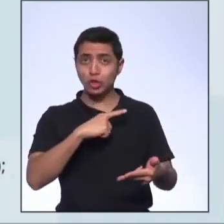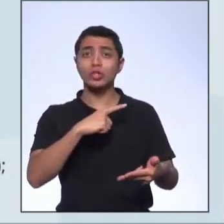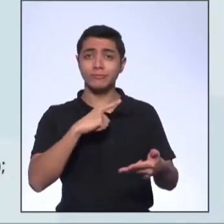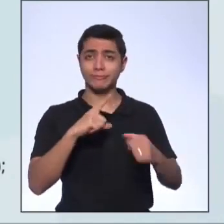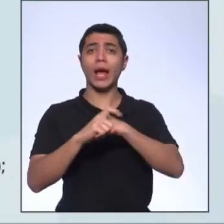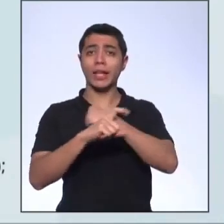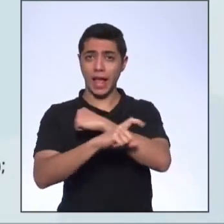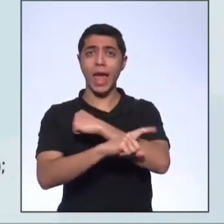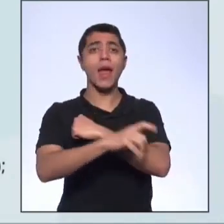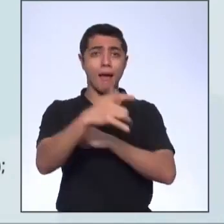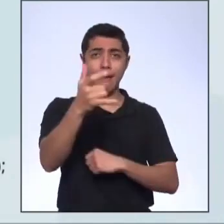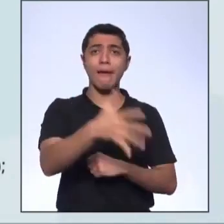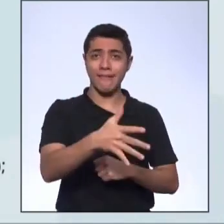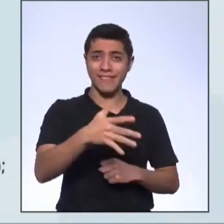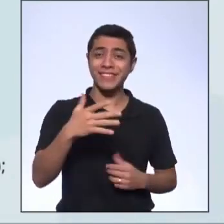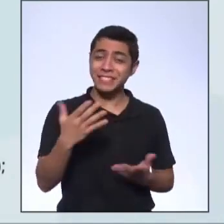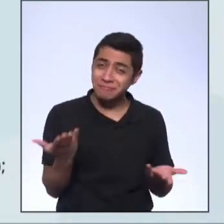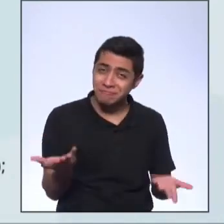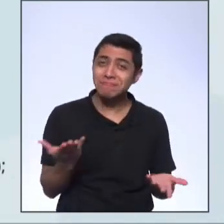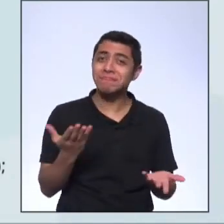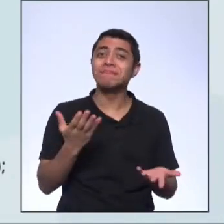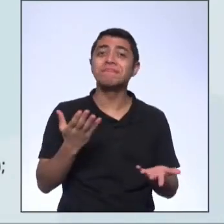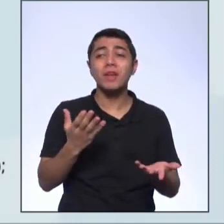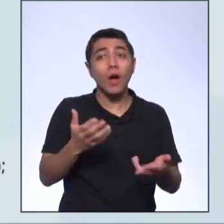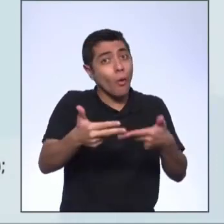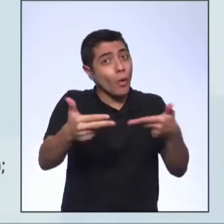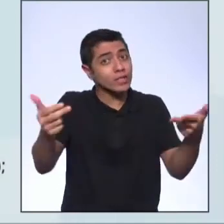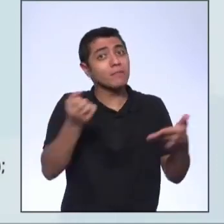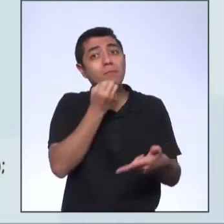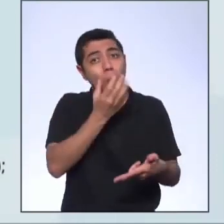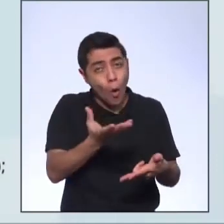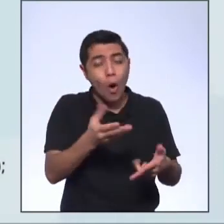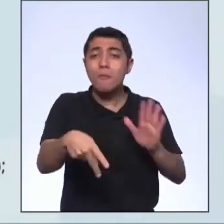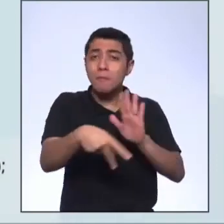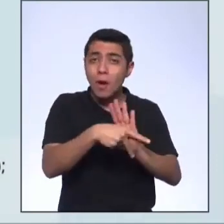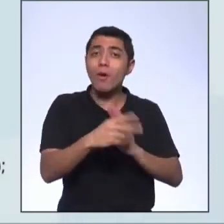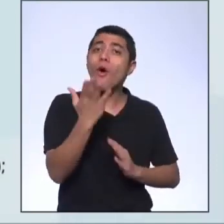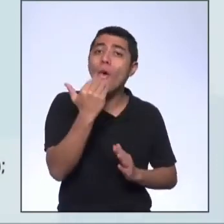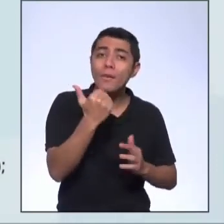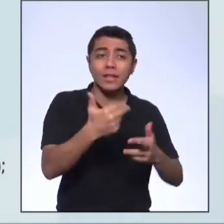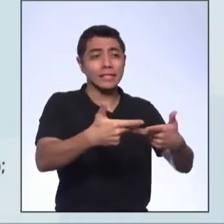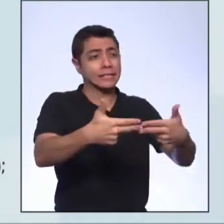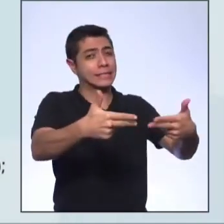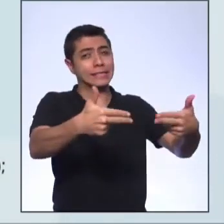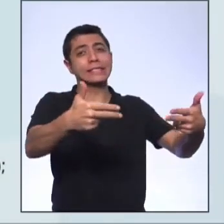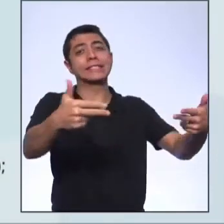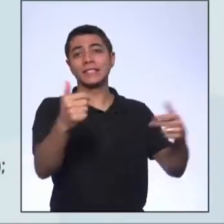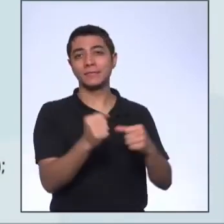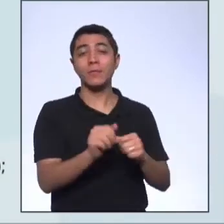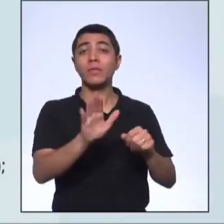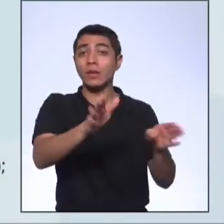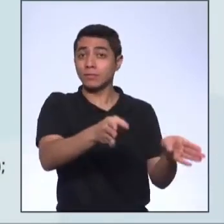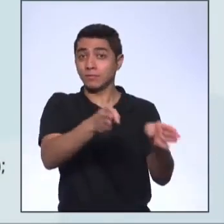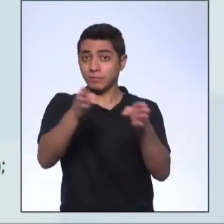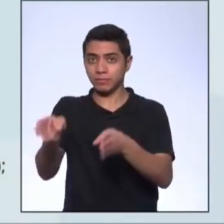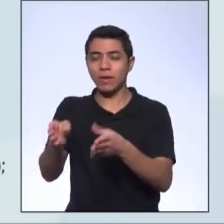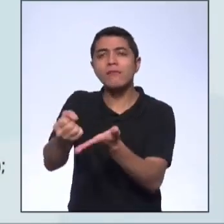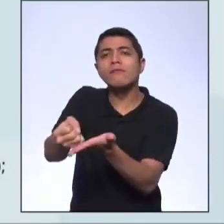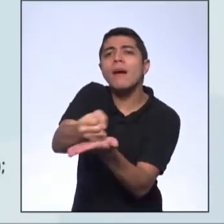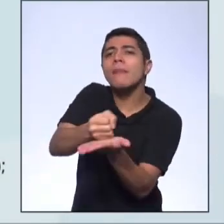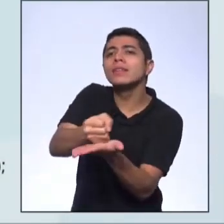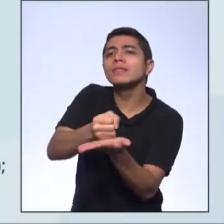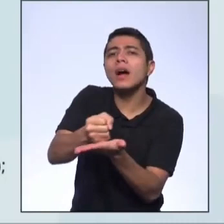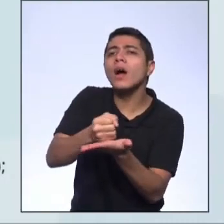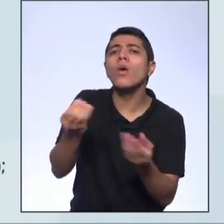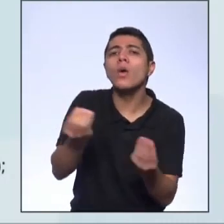alimentícia e utilização. Na indústria farmacêutica, a gente tem, tanto na produção de antibióticos, né,